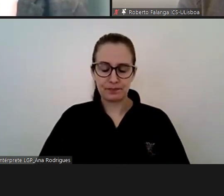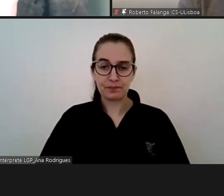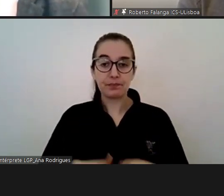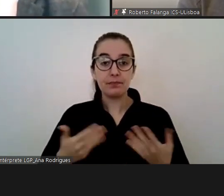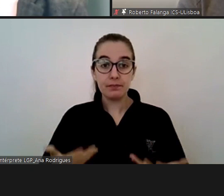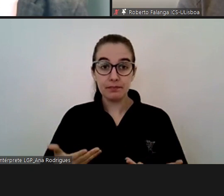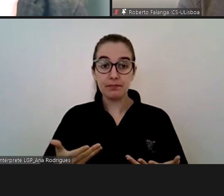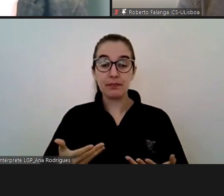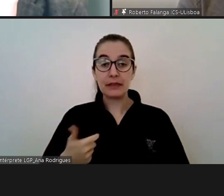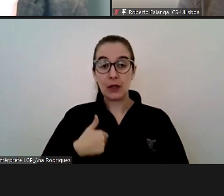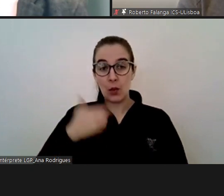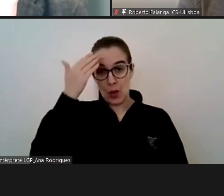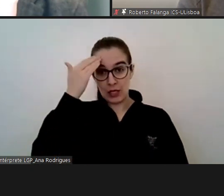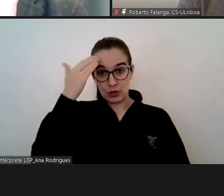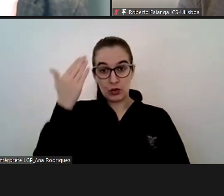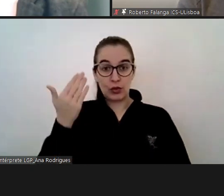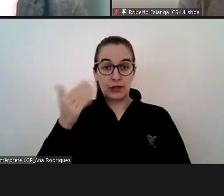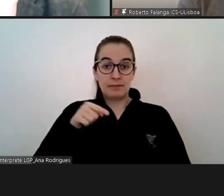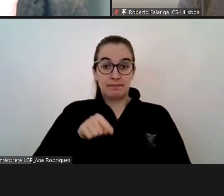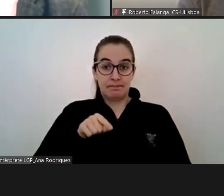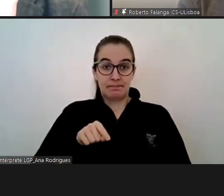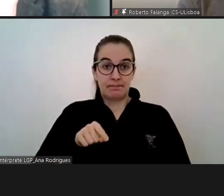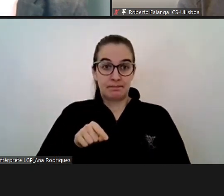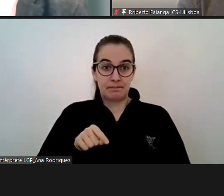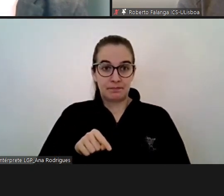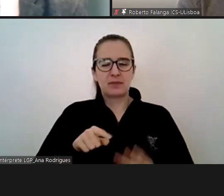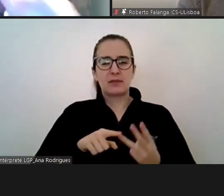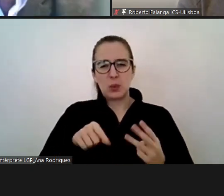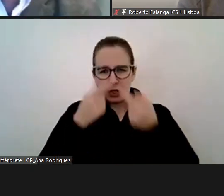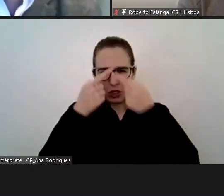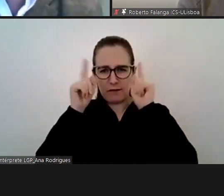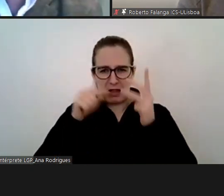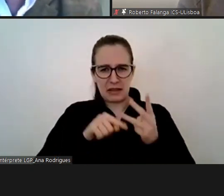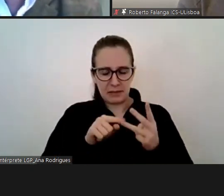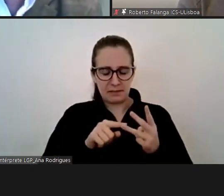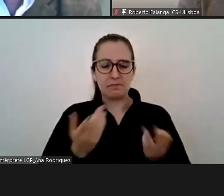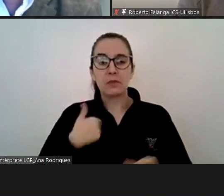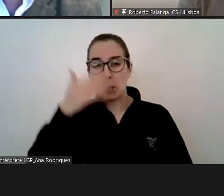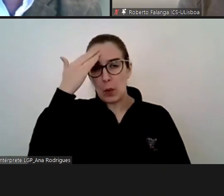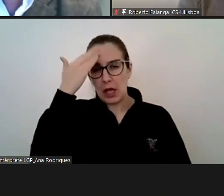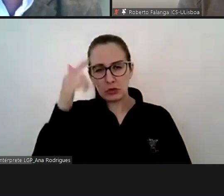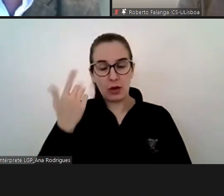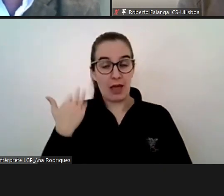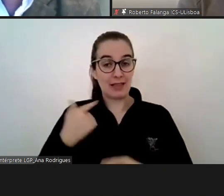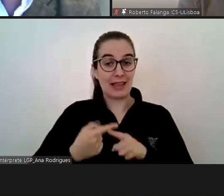o que eu acho que foi na Eslováquia. O que foi